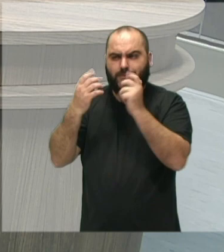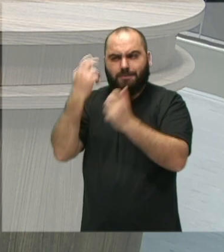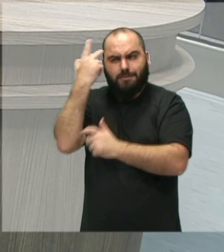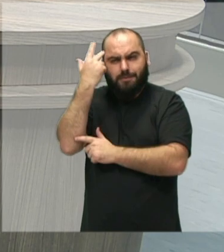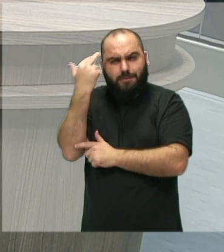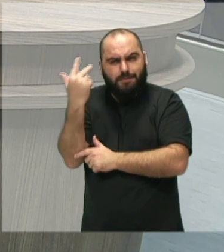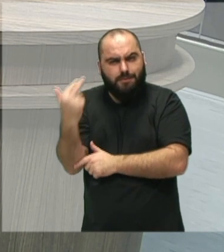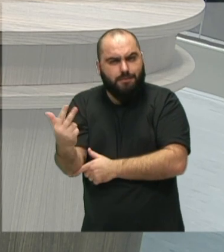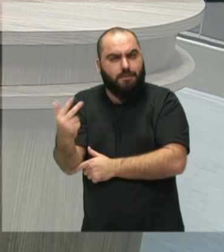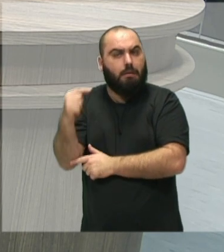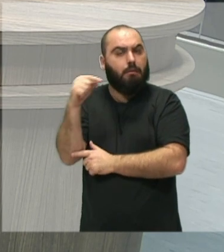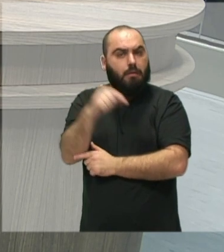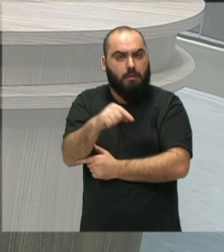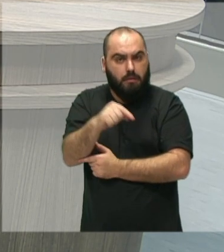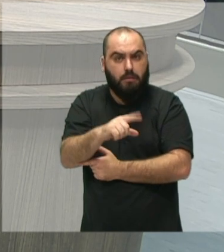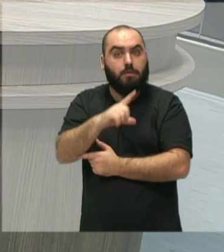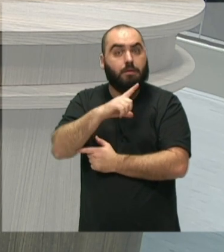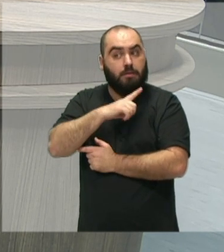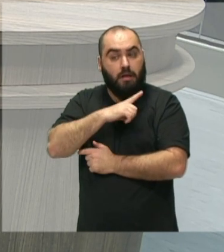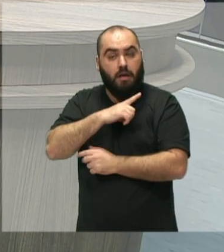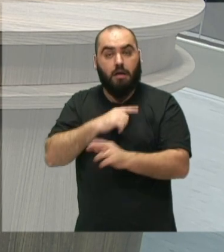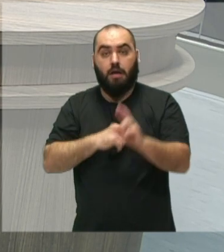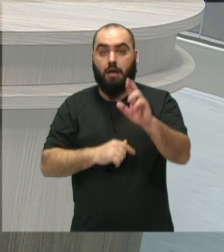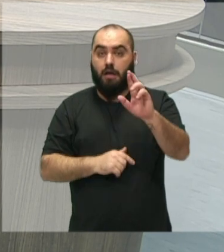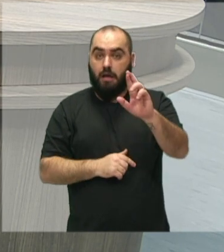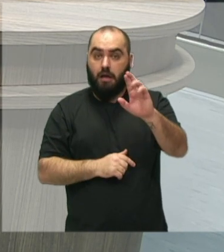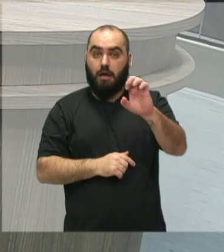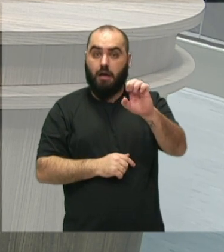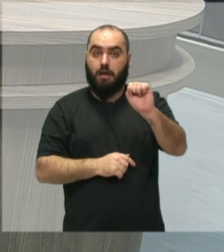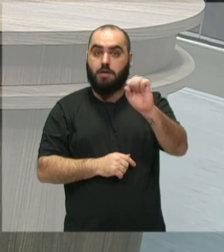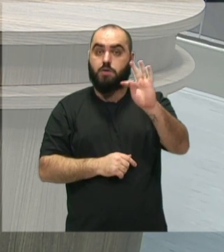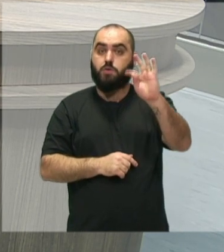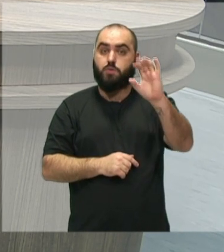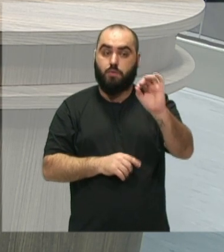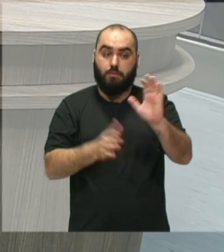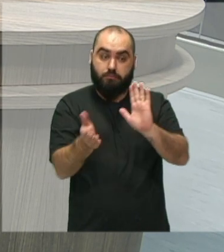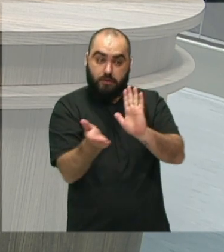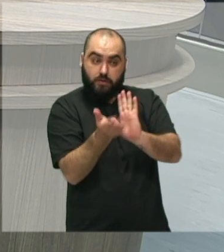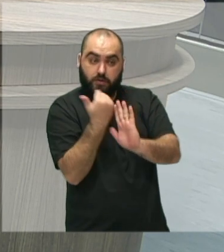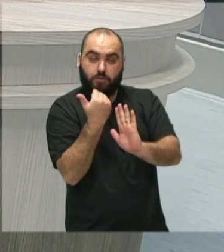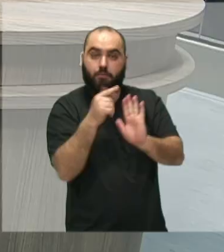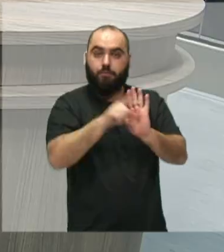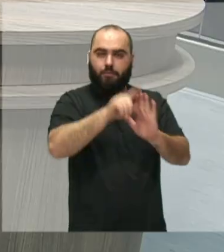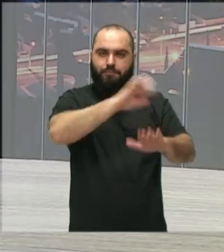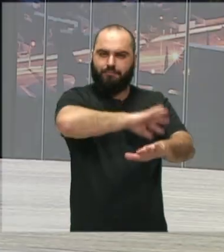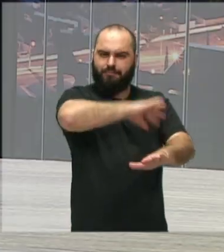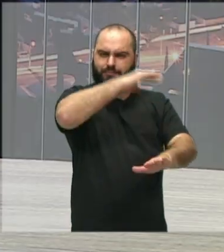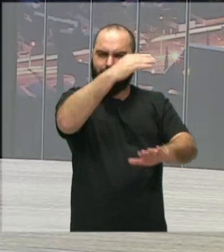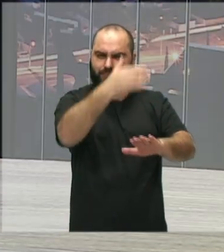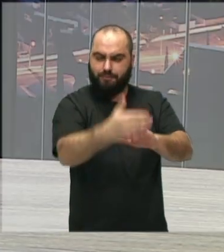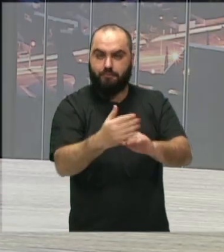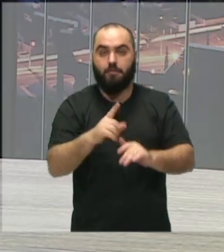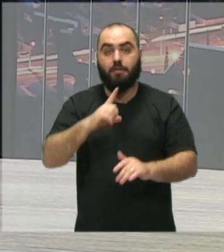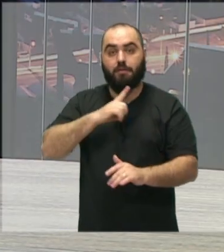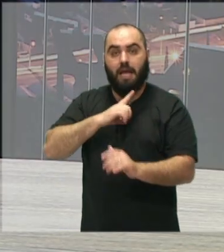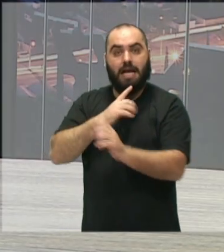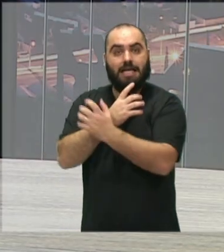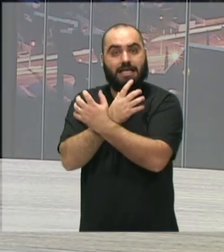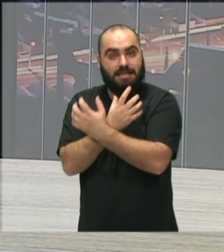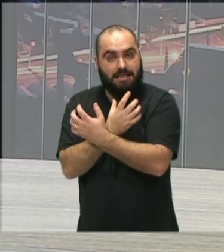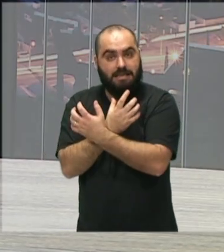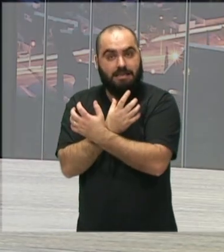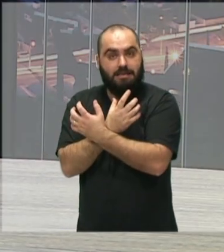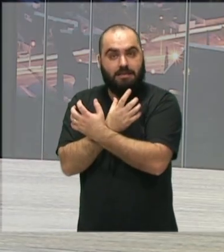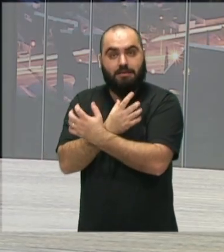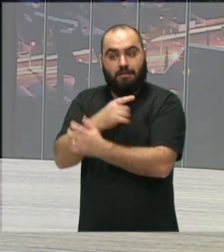arqueologicamente tem restos, né, que foram retirados do sambaquis. Ele tem ossadas, né, a